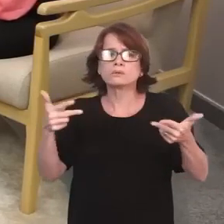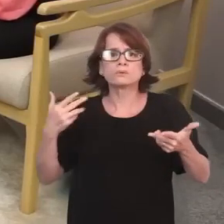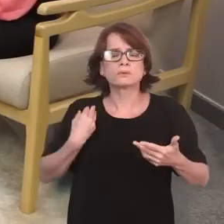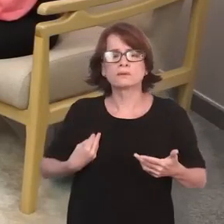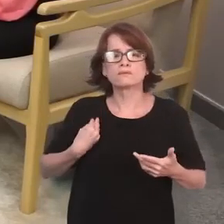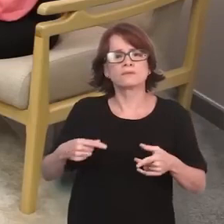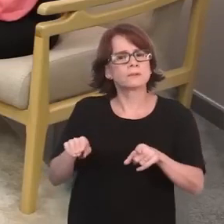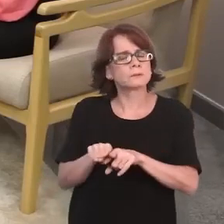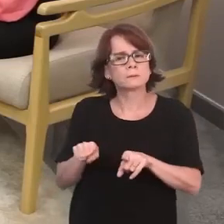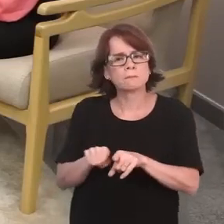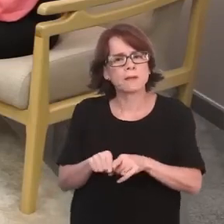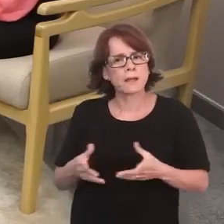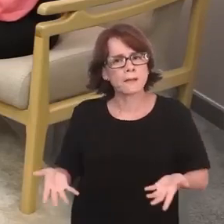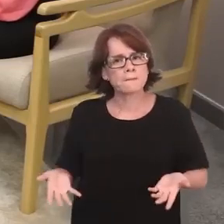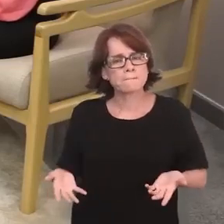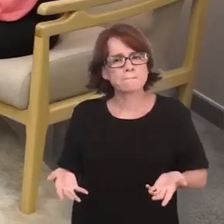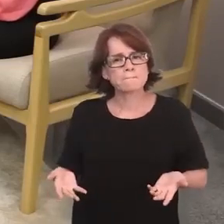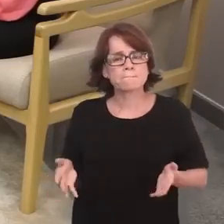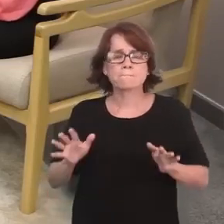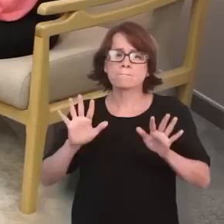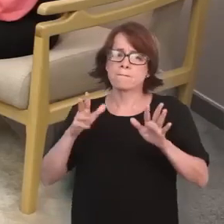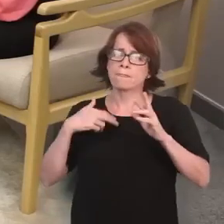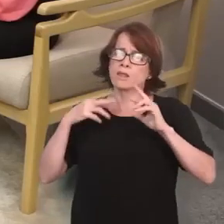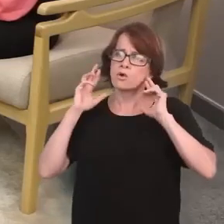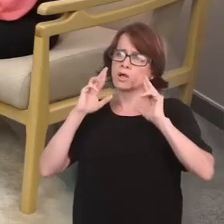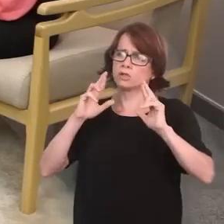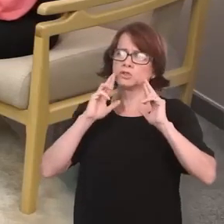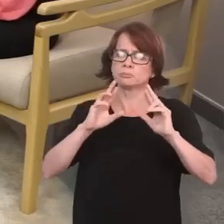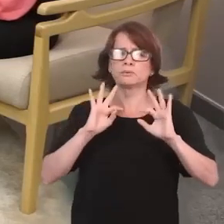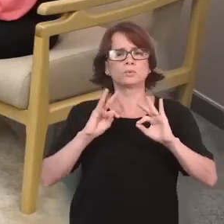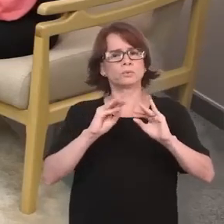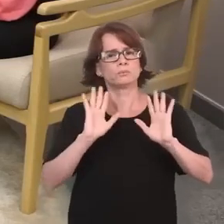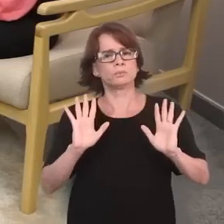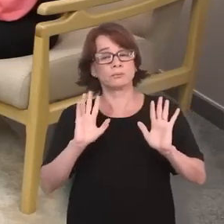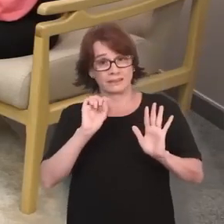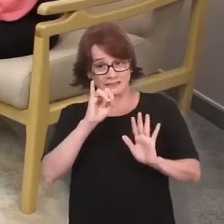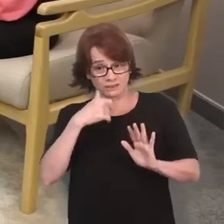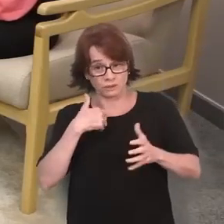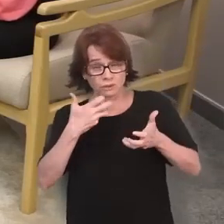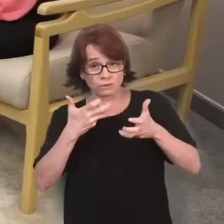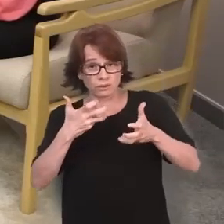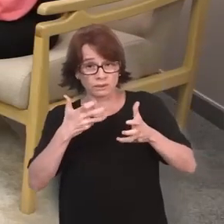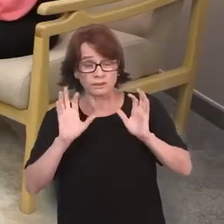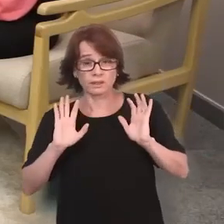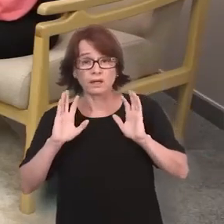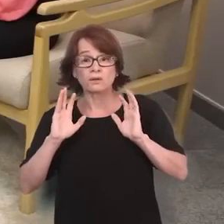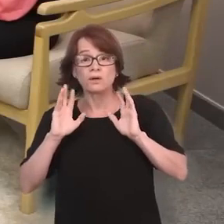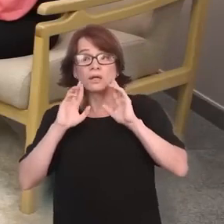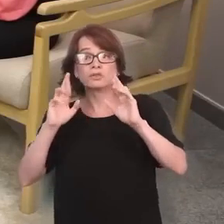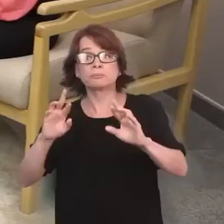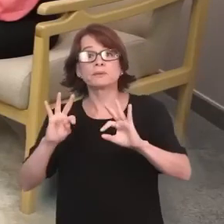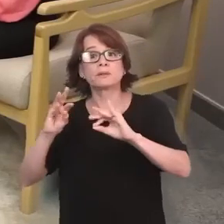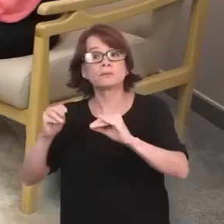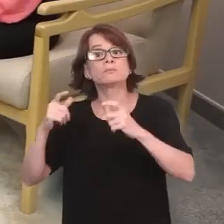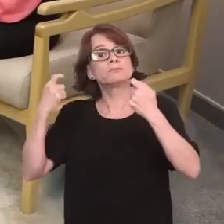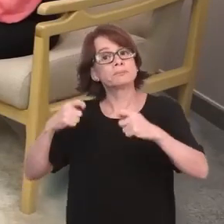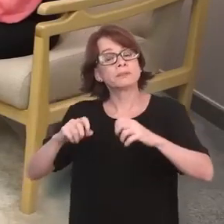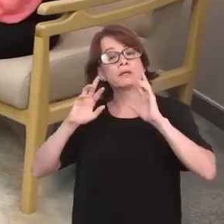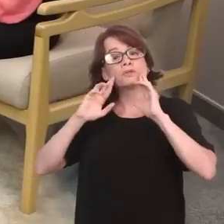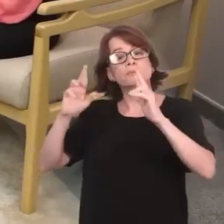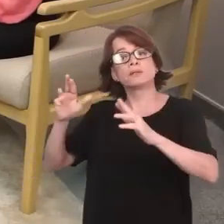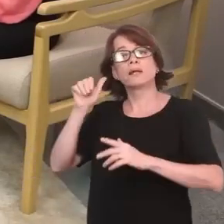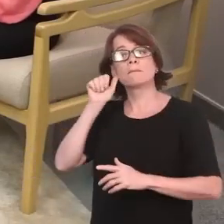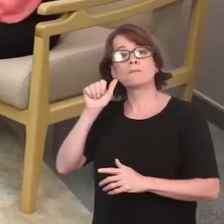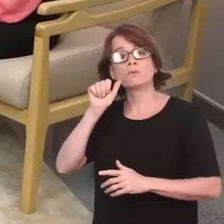Eu acho o seguinte, eu respeito todo mundo. Mas se eu quero respeitar todo mundo, eu tenho que respeitar